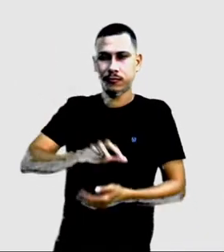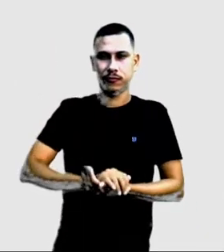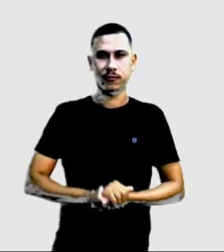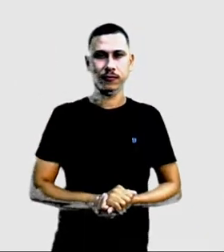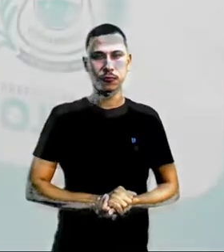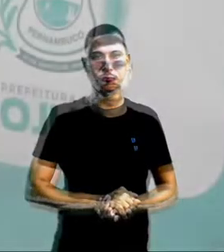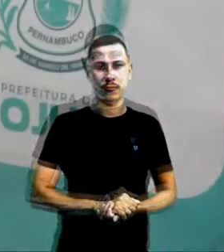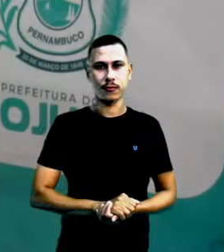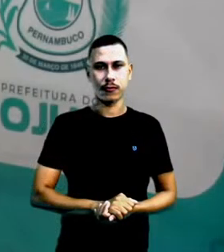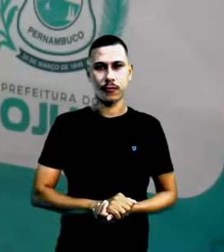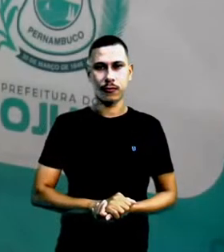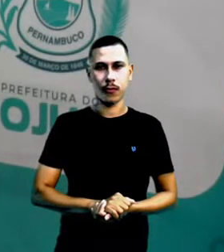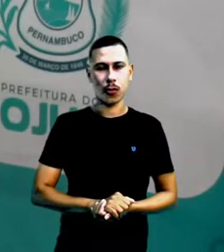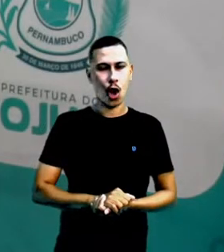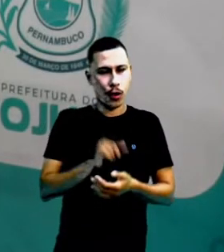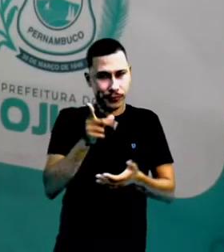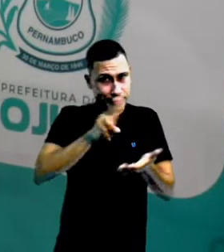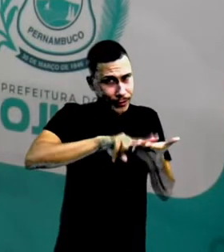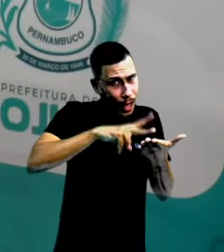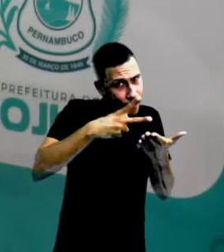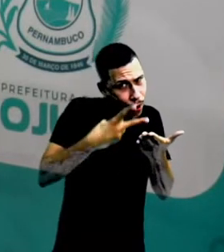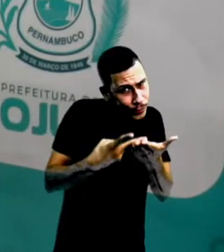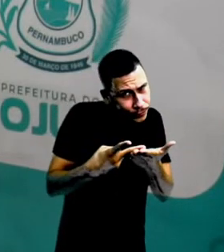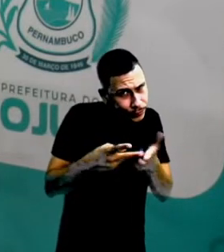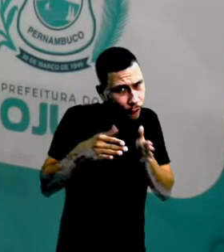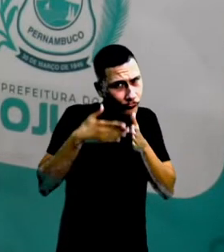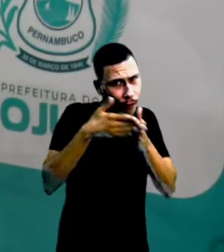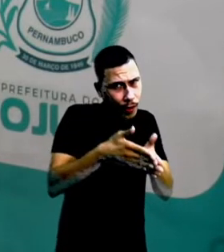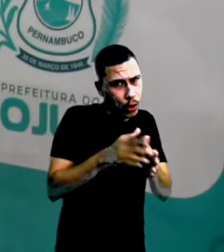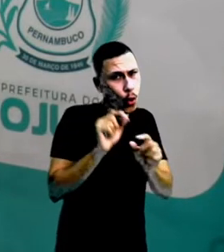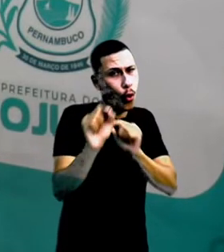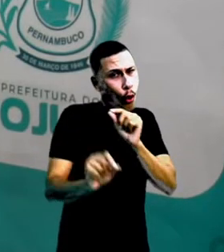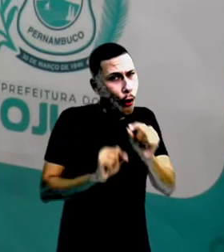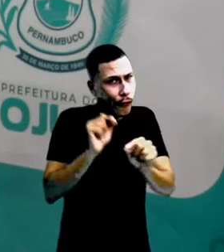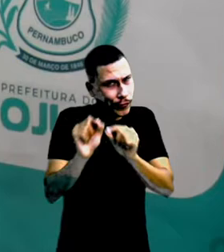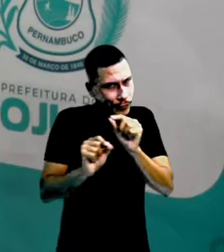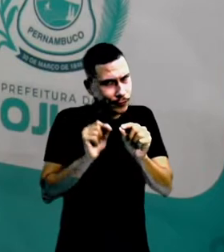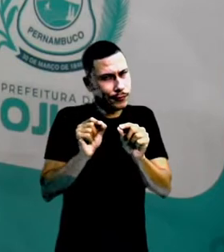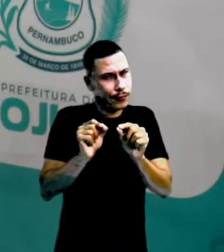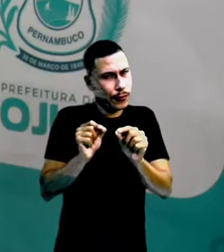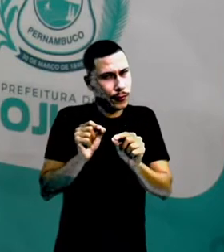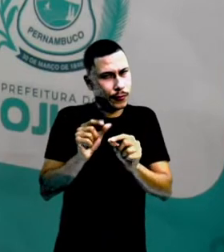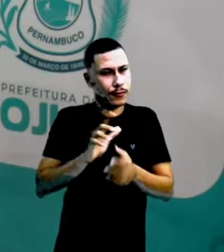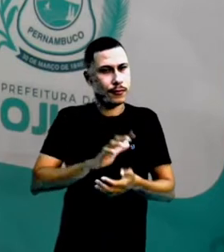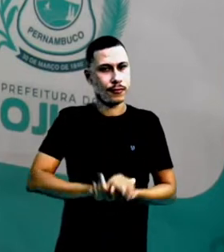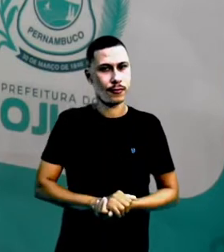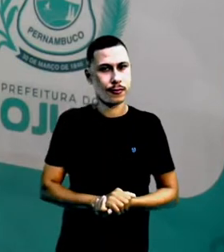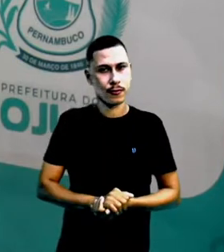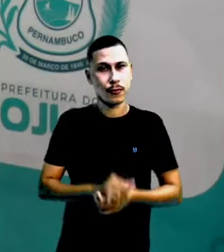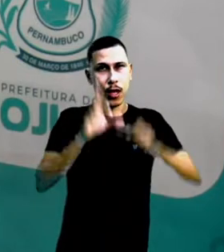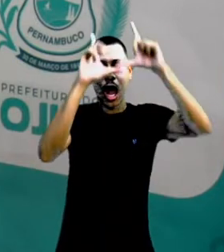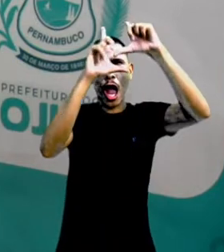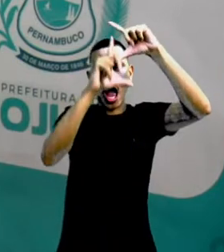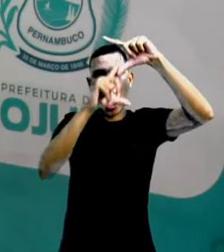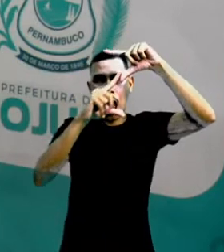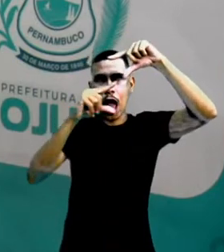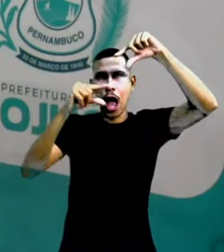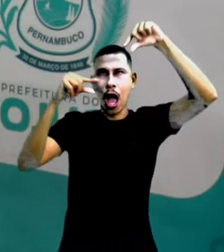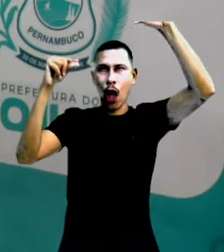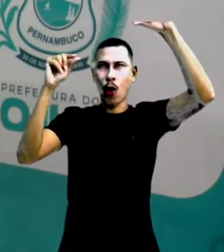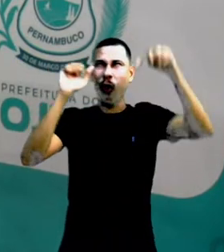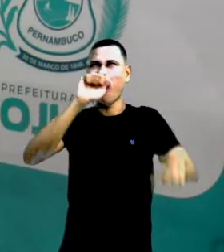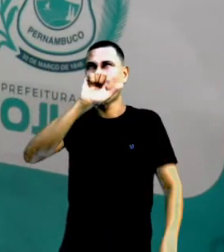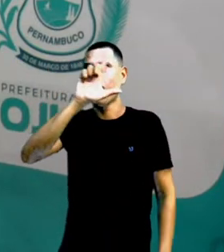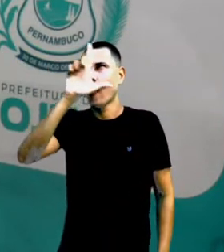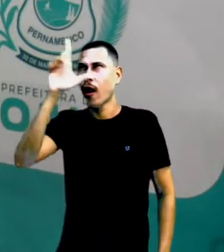se você for traduzir ao pé da letra, seria uma vez, né, certo? Na lua azul. Tá vendo que não faz